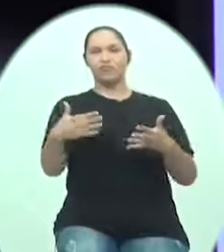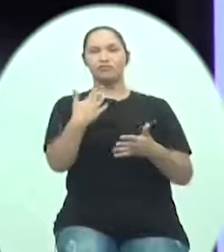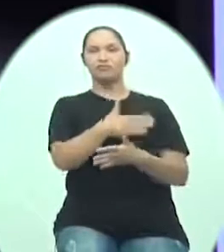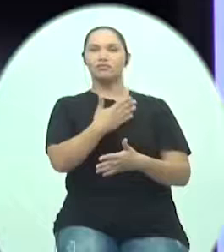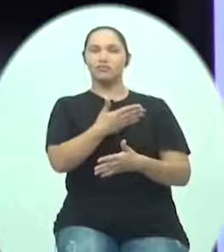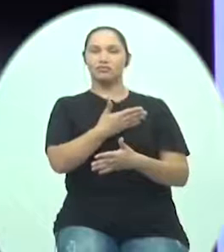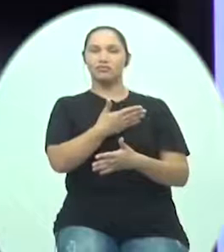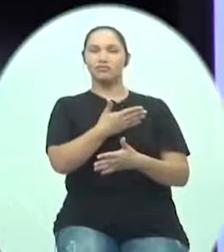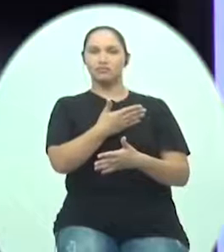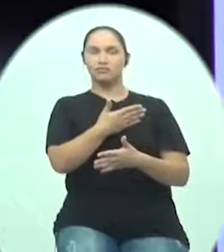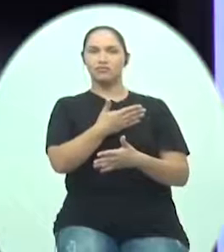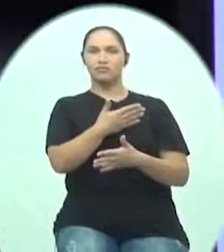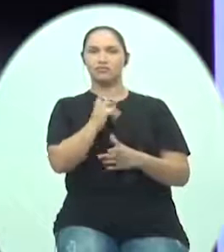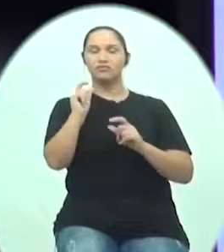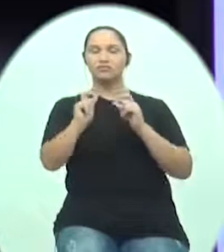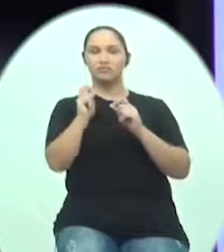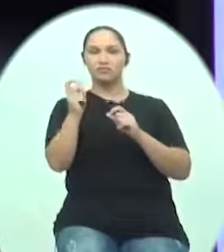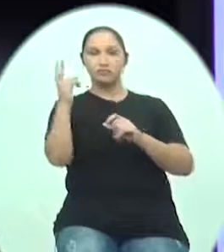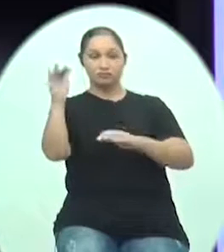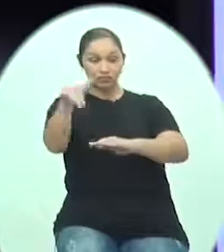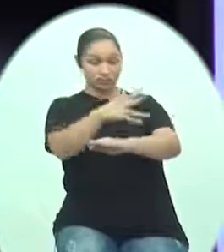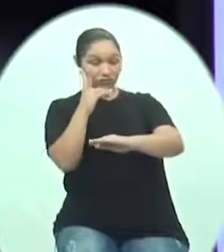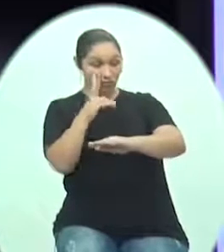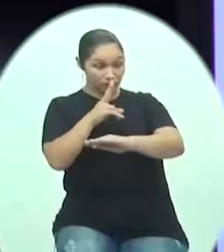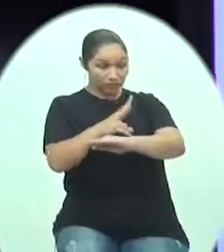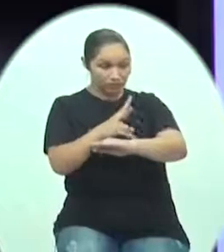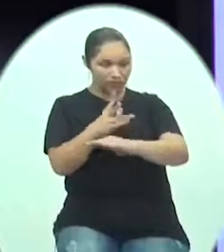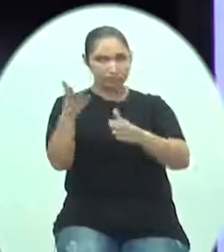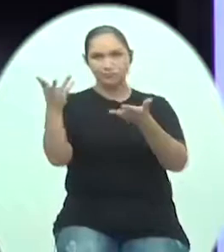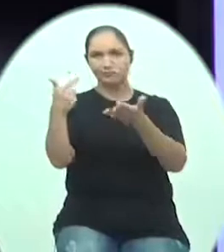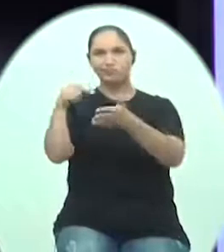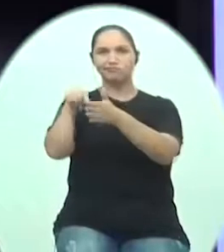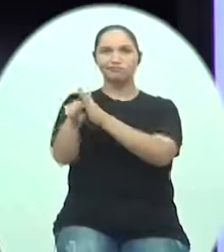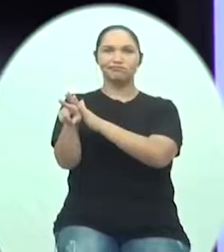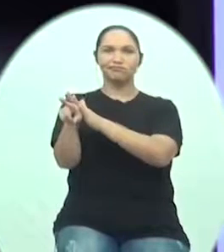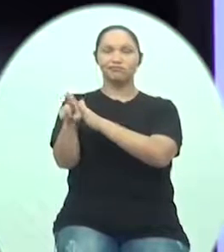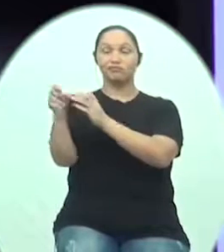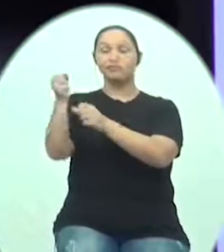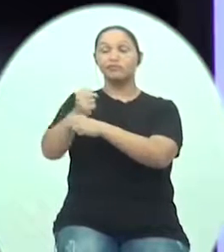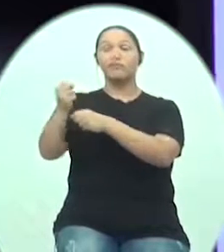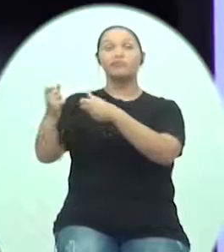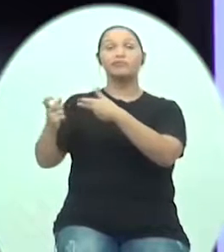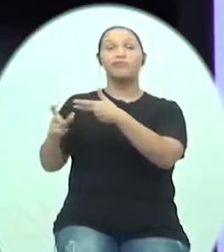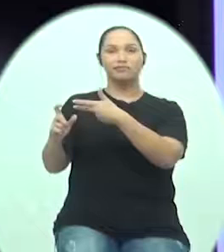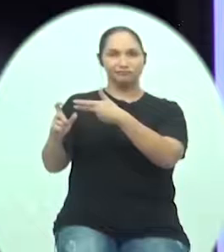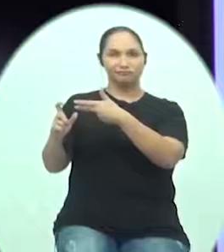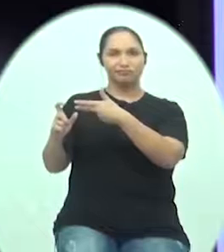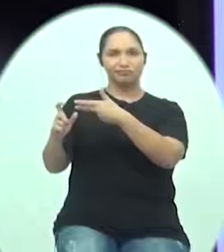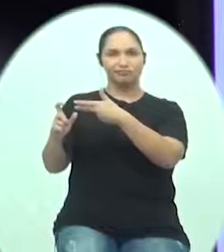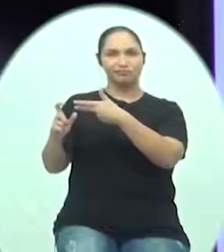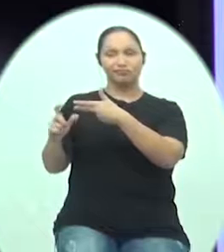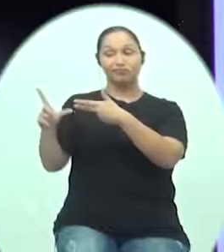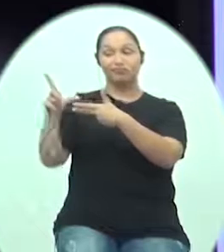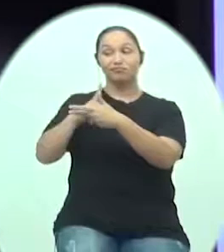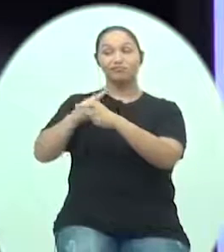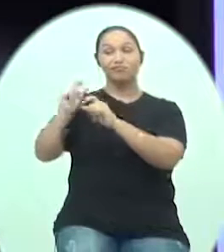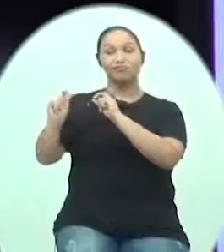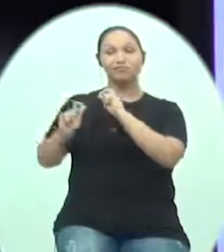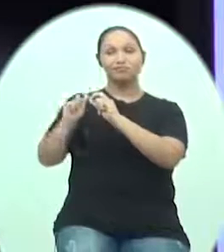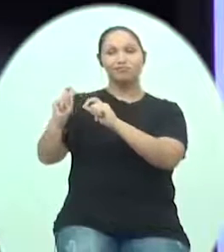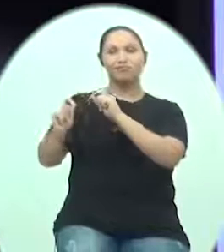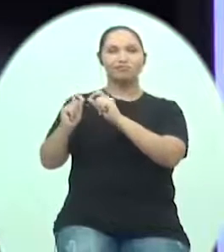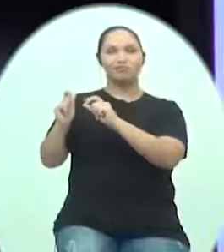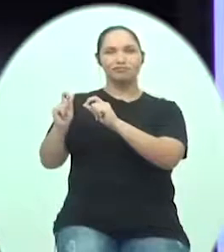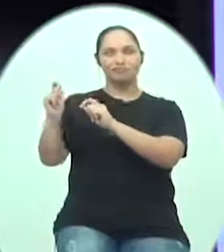olhadinha de repente verificar e a gente pergunta para o município né ver se o Executivo tem alguma certa já